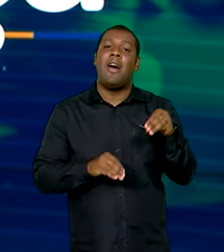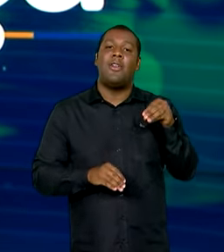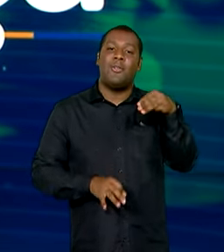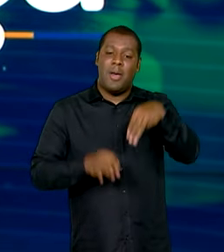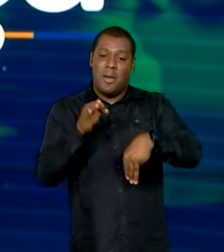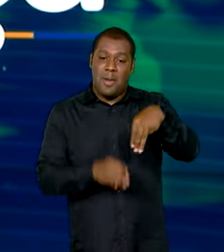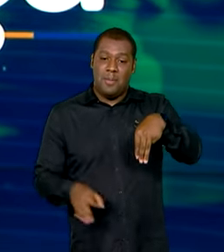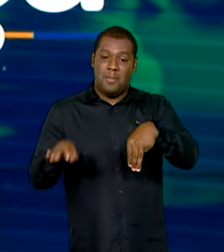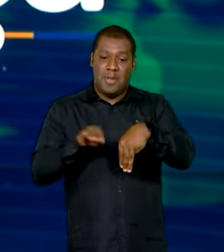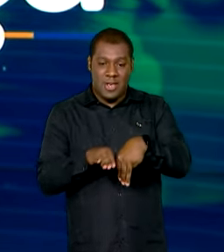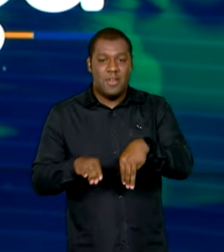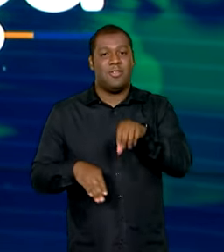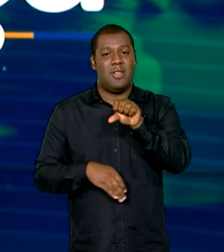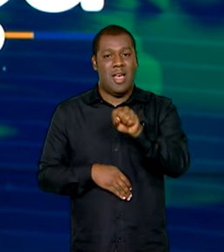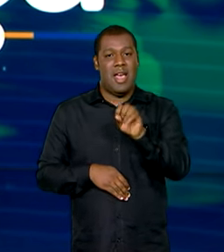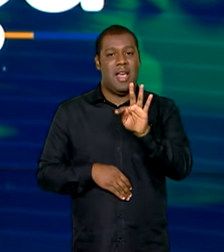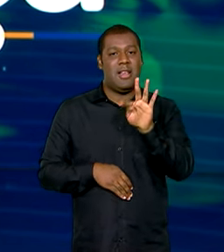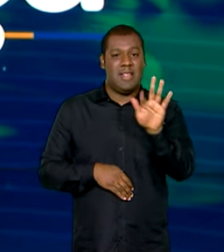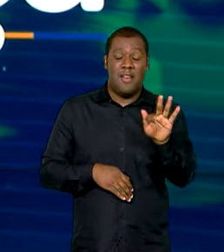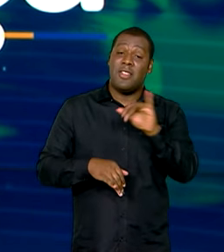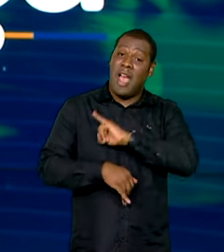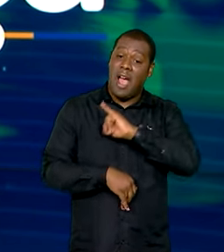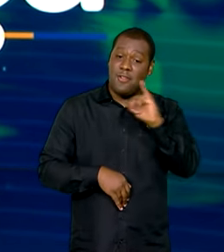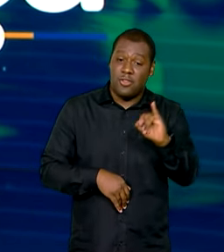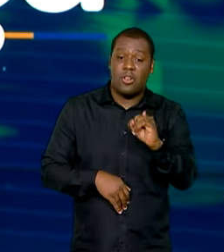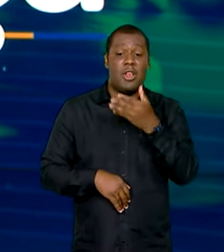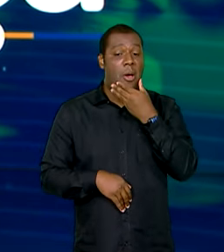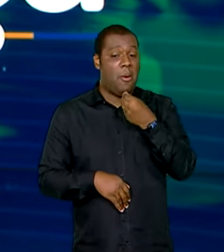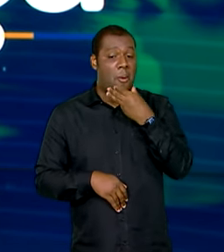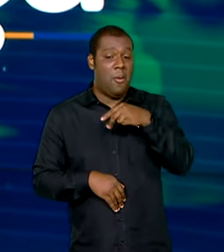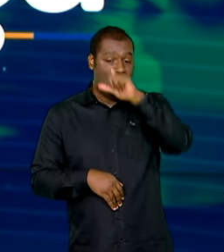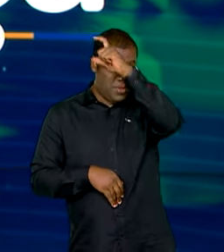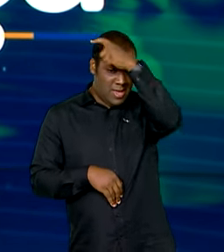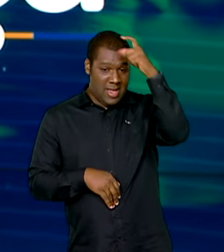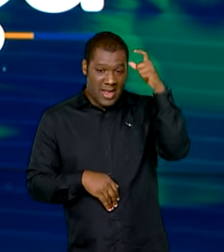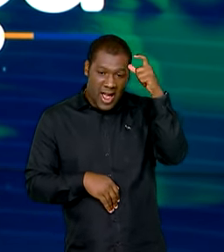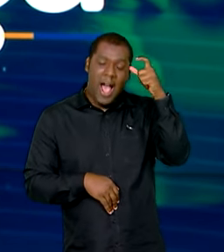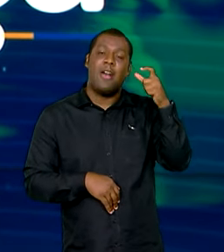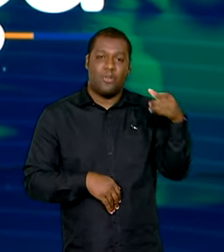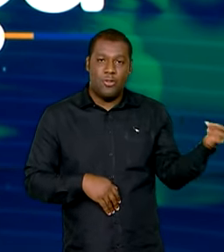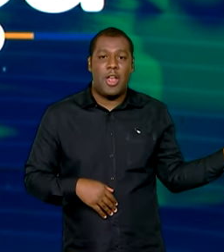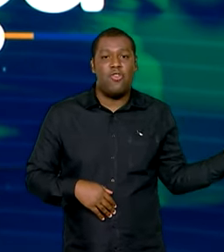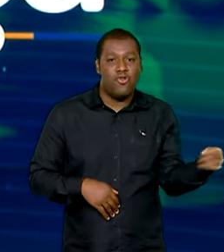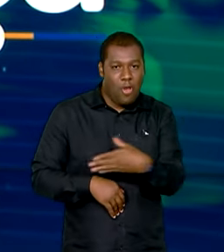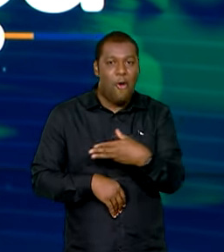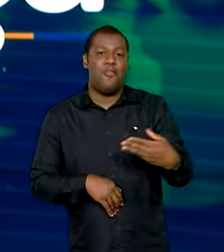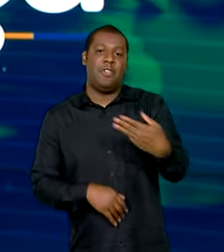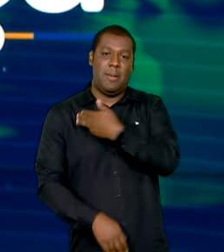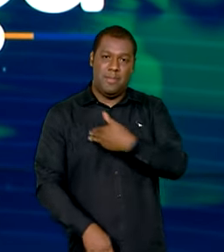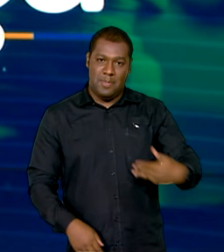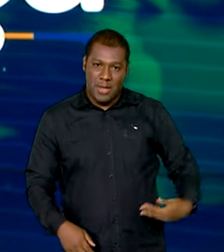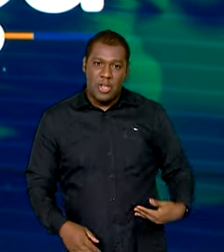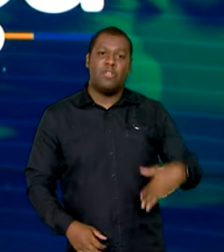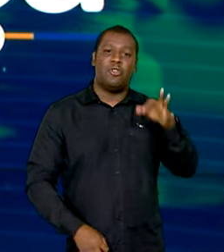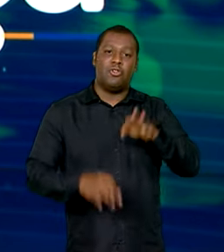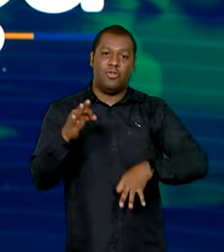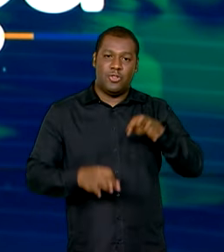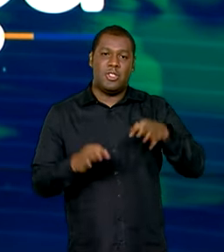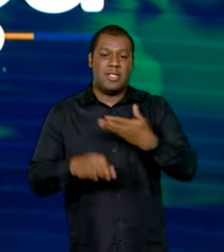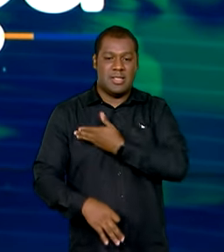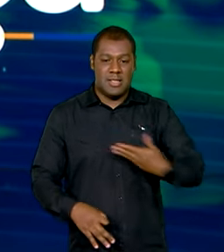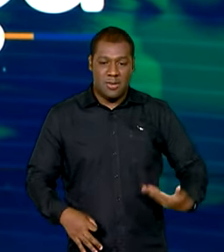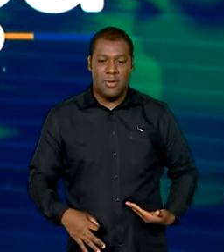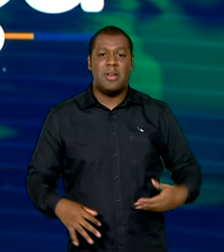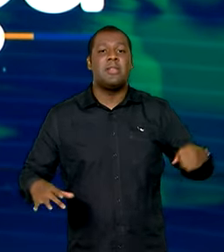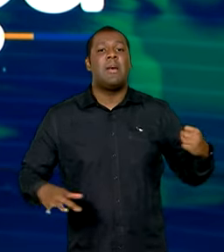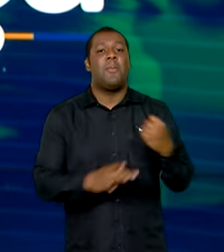Federal afirmou que considera Ricardo Lewandowski o novo Ministro da Justiça e Segurança Pública um grande magistrado e que ambos